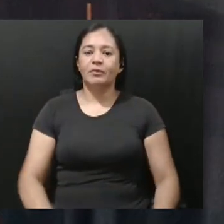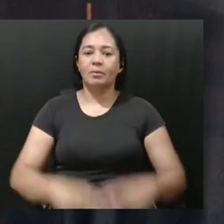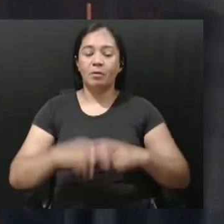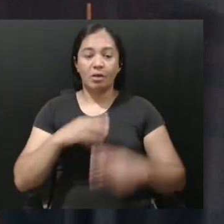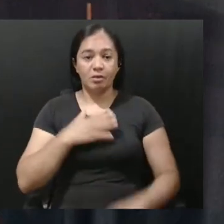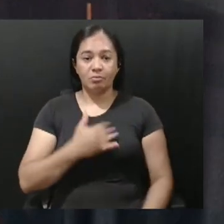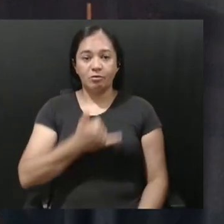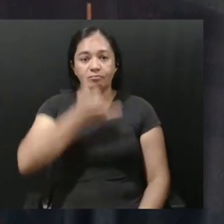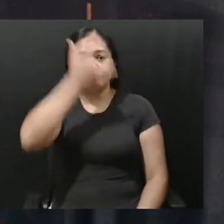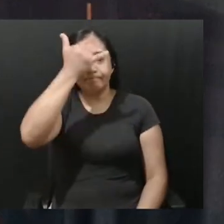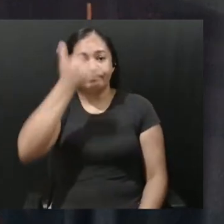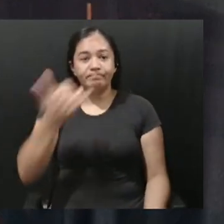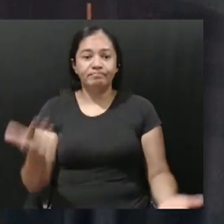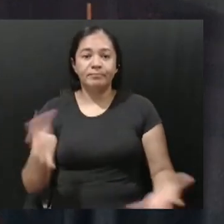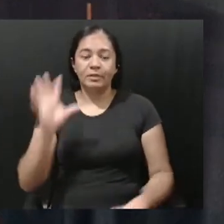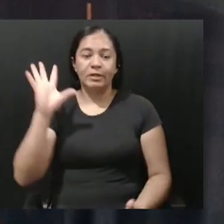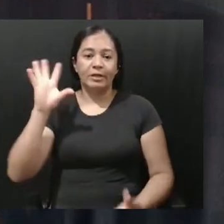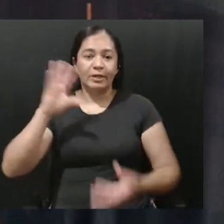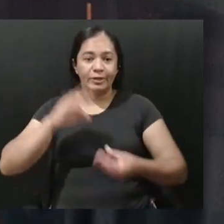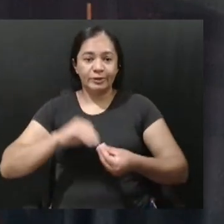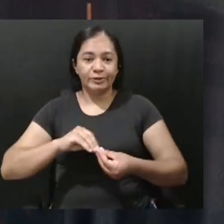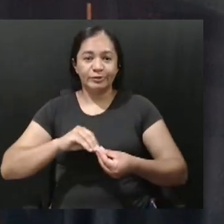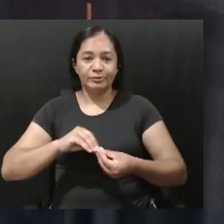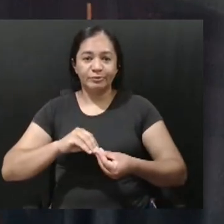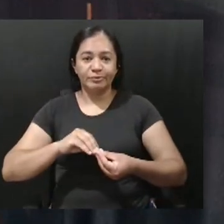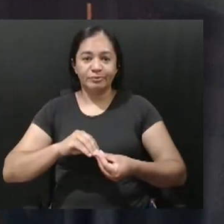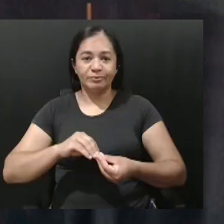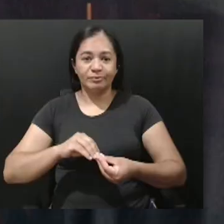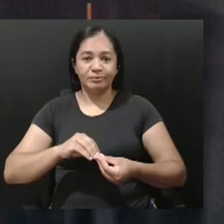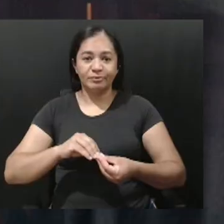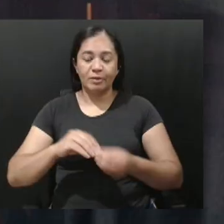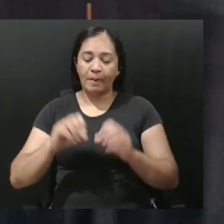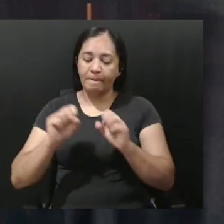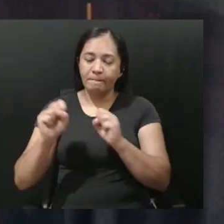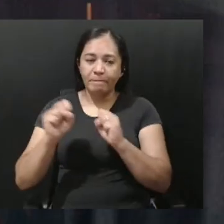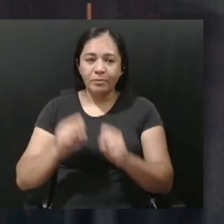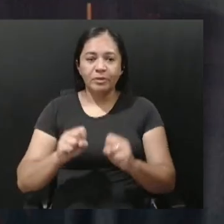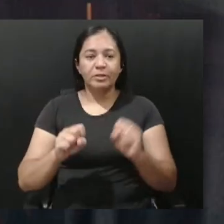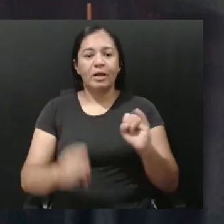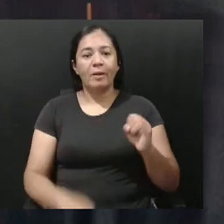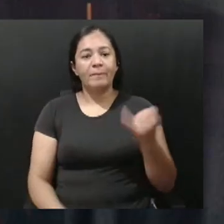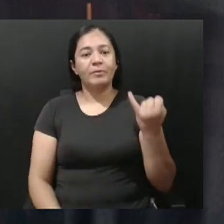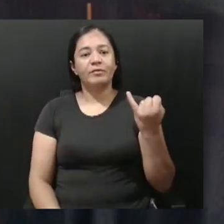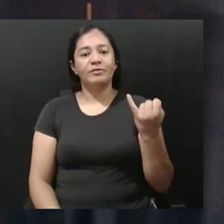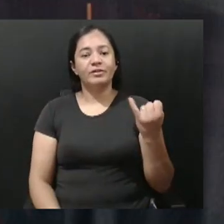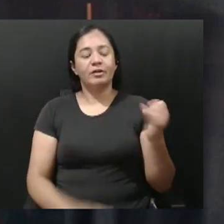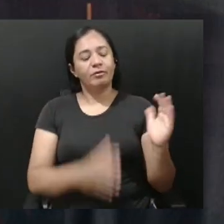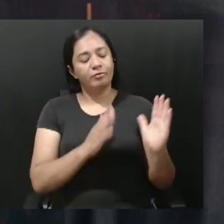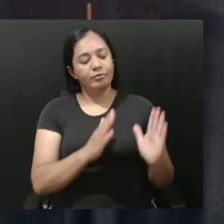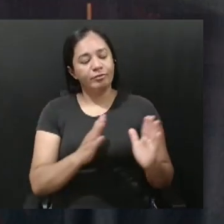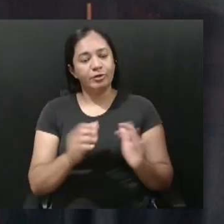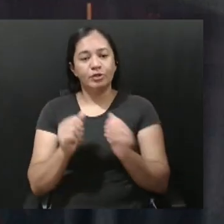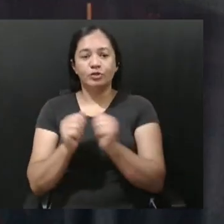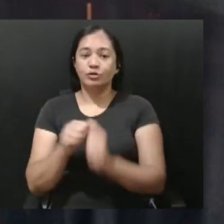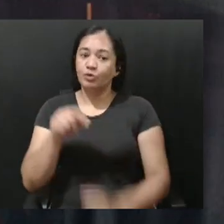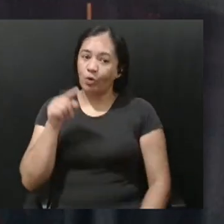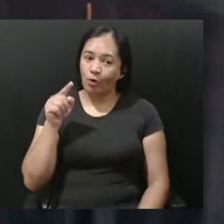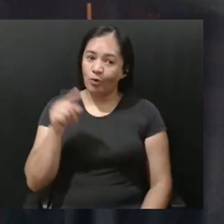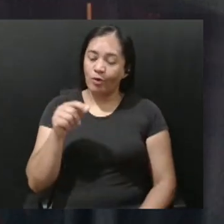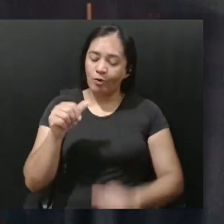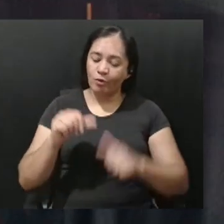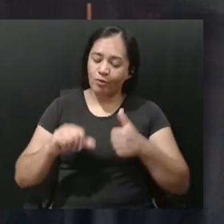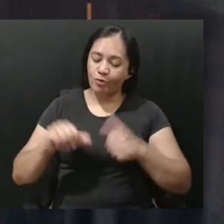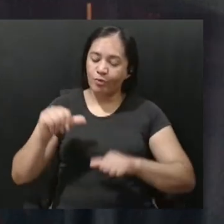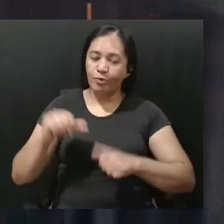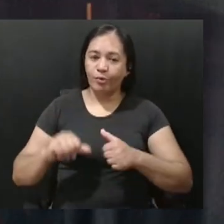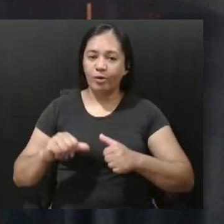resumindo tudo, eu acho que sim, né? Poder aproveitar esse final do ano, fazer esse processo com você, fazer essa análise, né? Ver ali o que pode